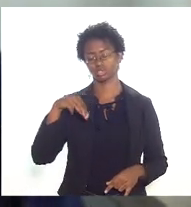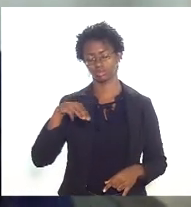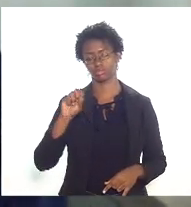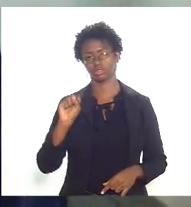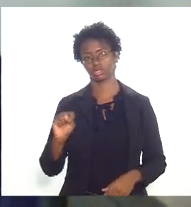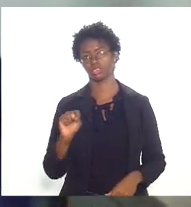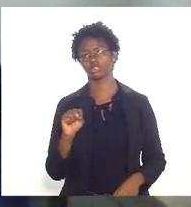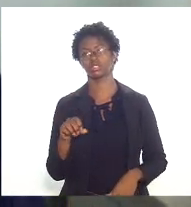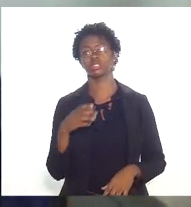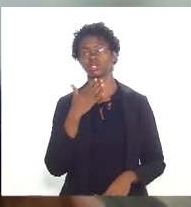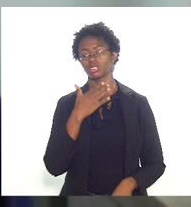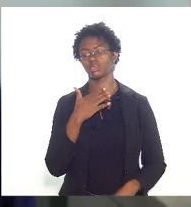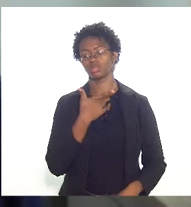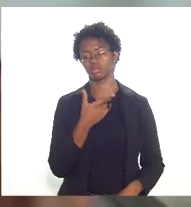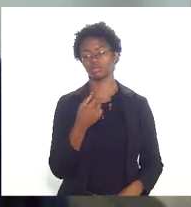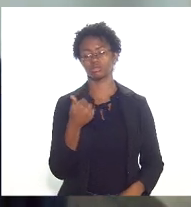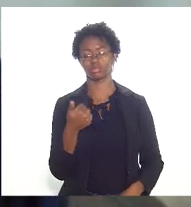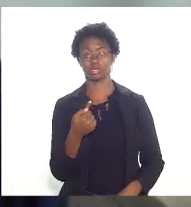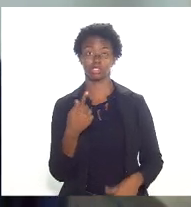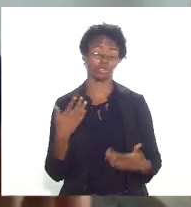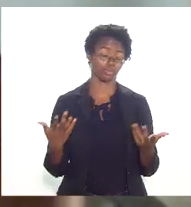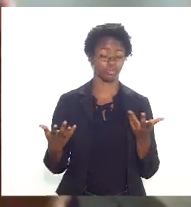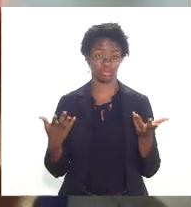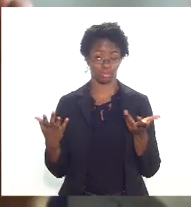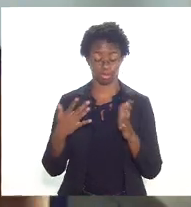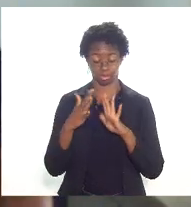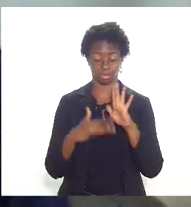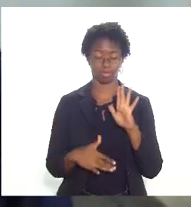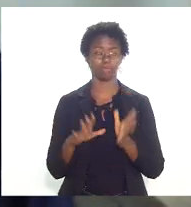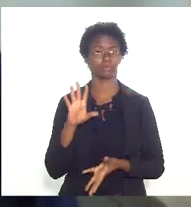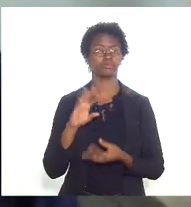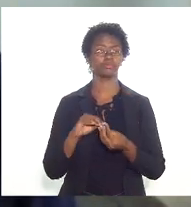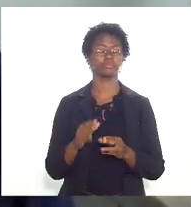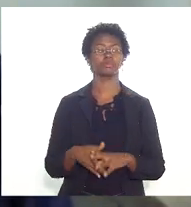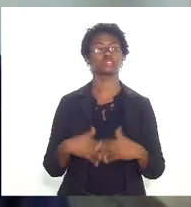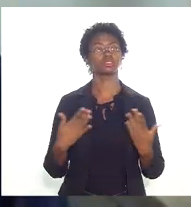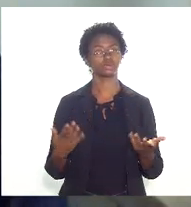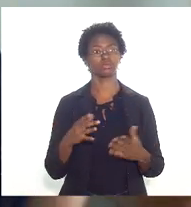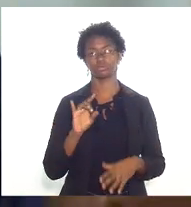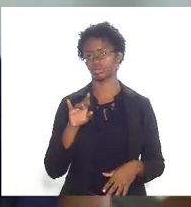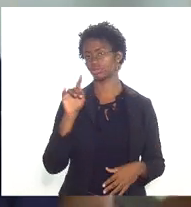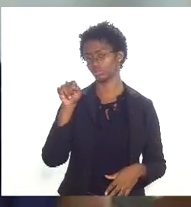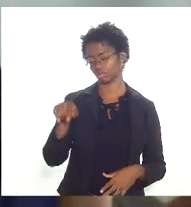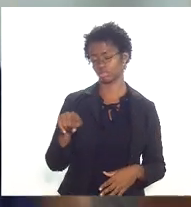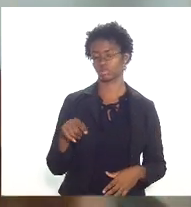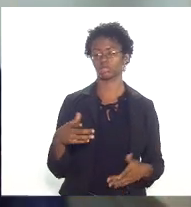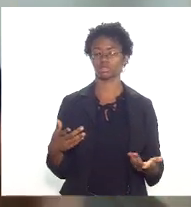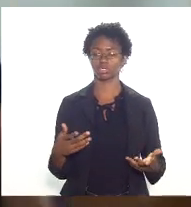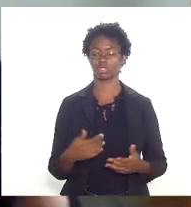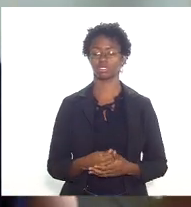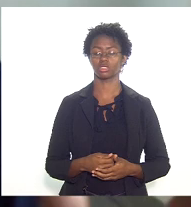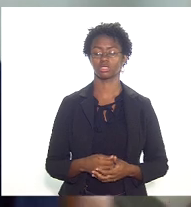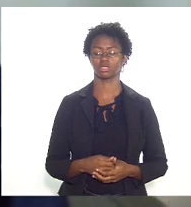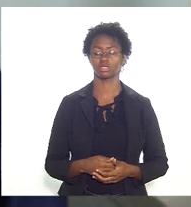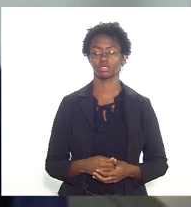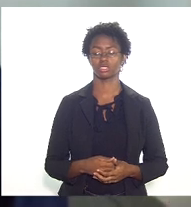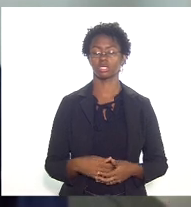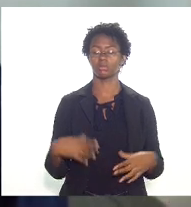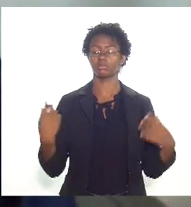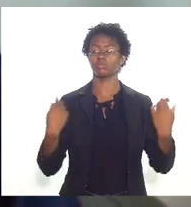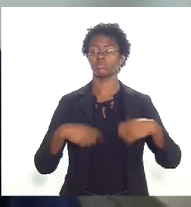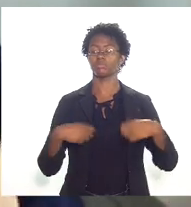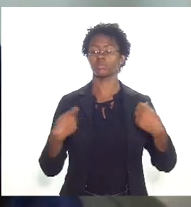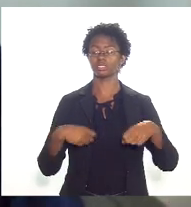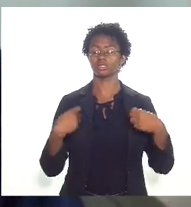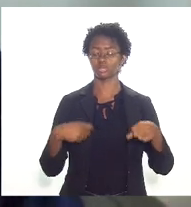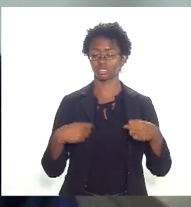exemplo e o me Ligou ligou devia